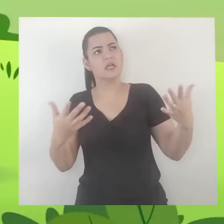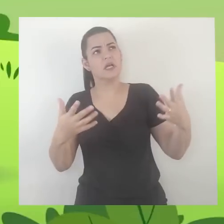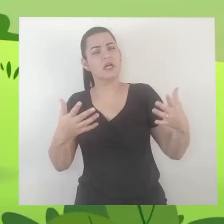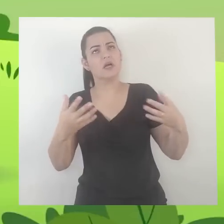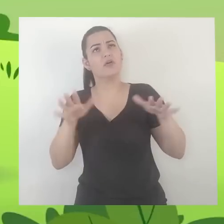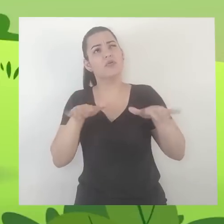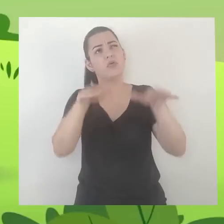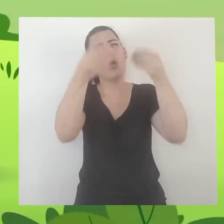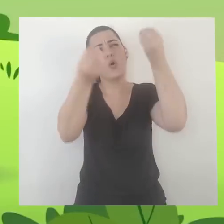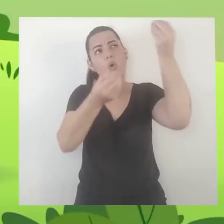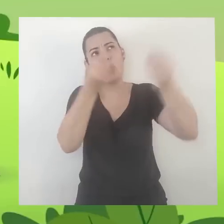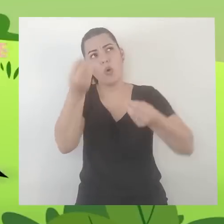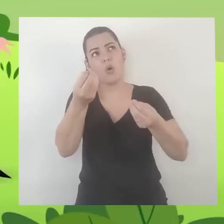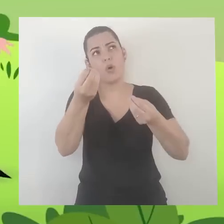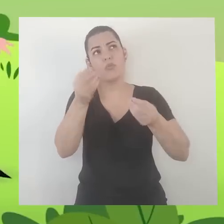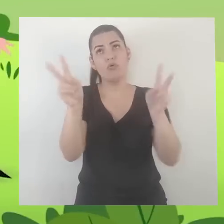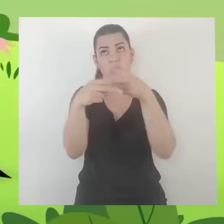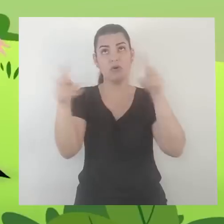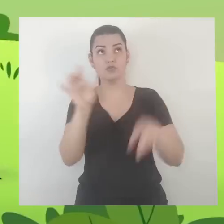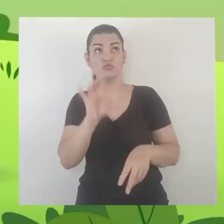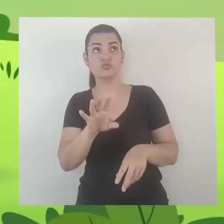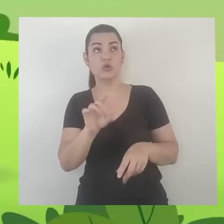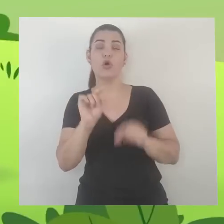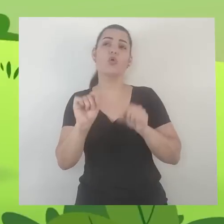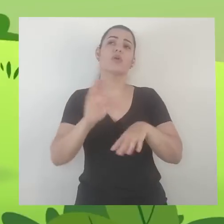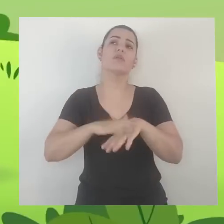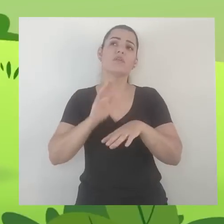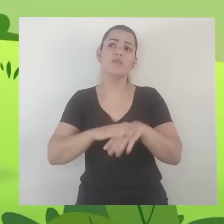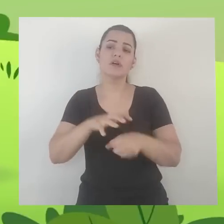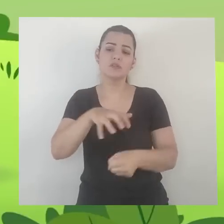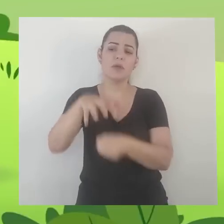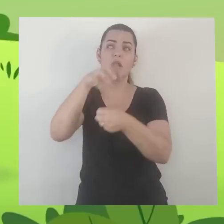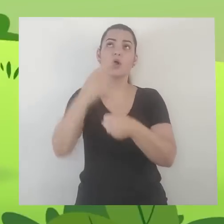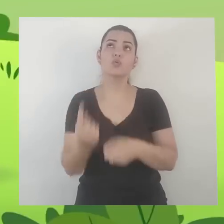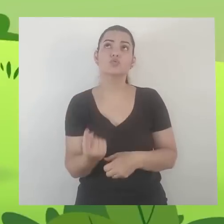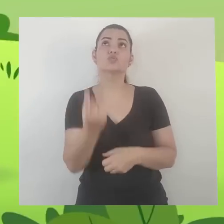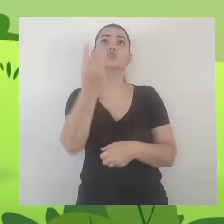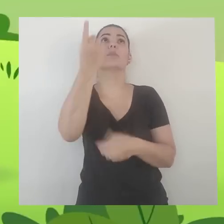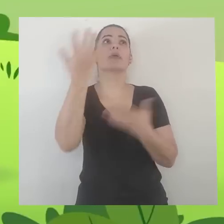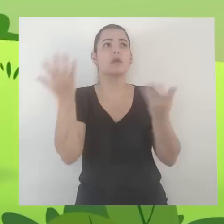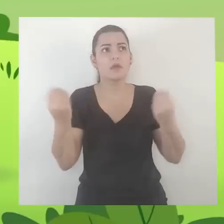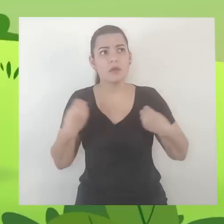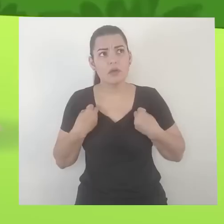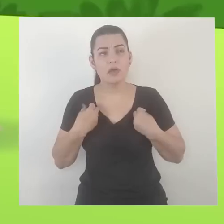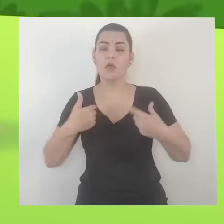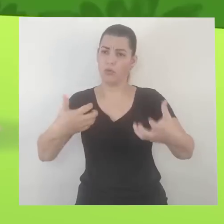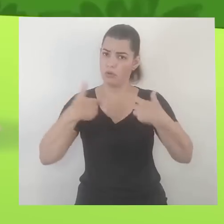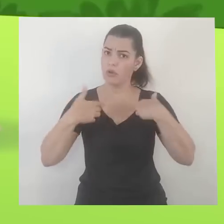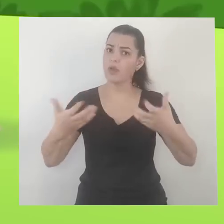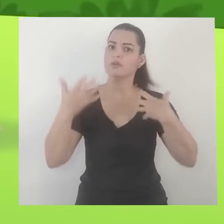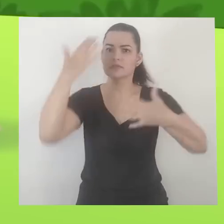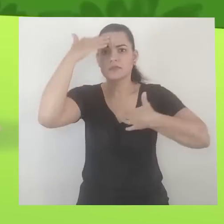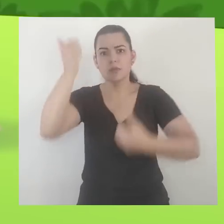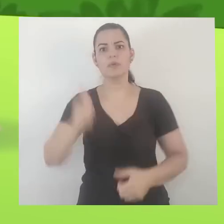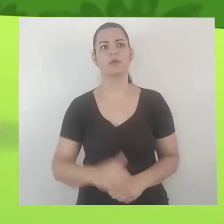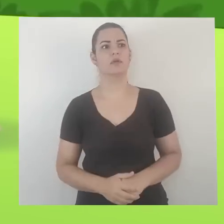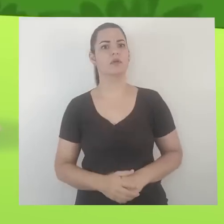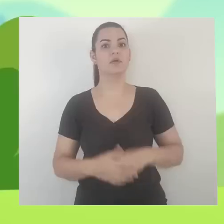voar? O que será que faz o balão subir lá pro céu? Eu quero muito saber!